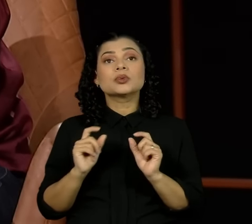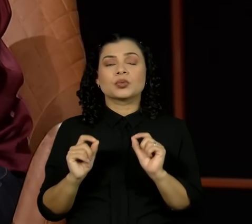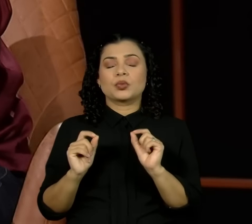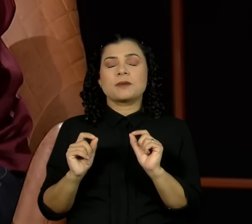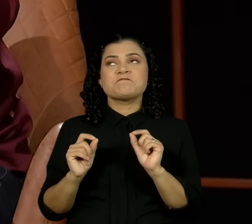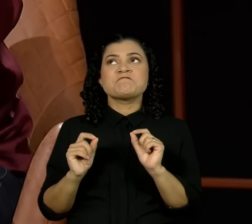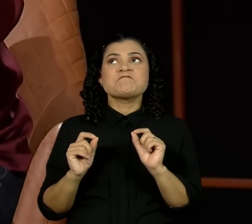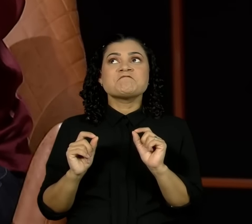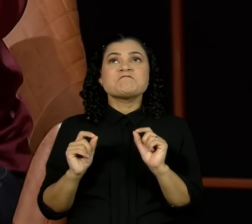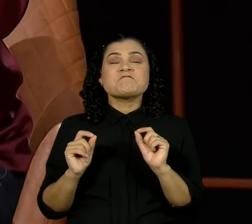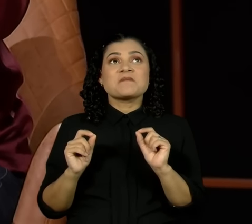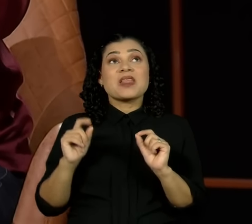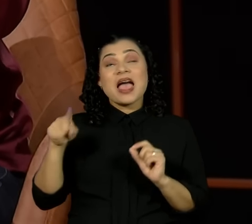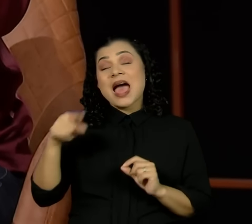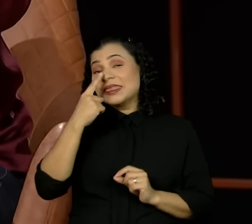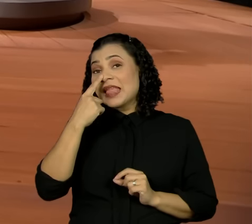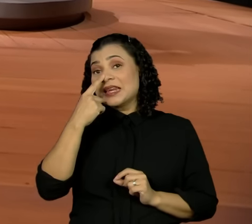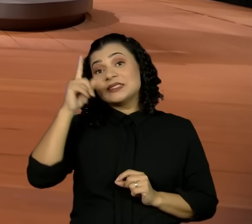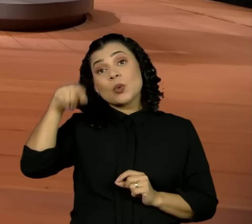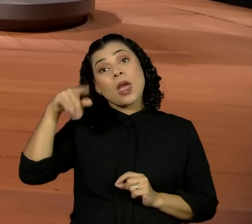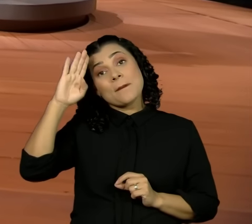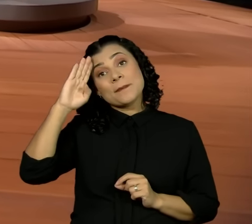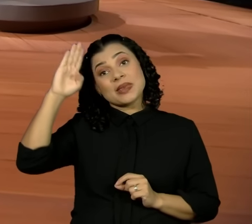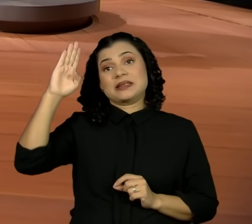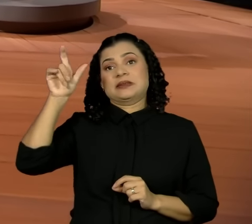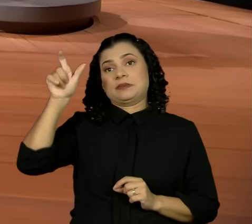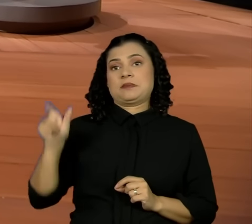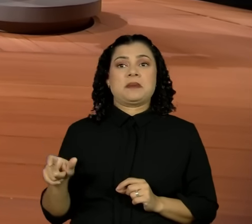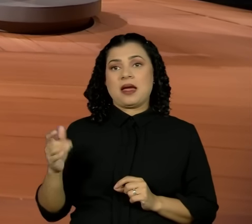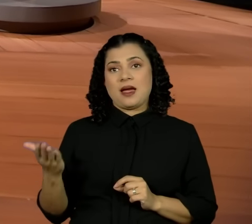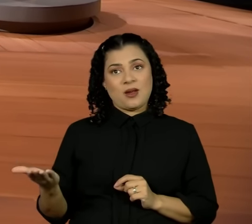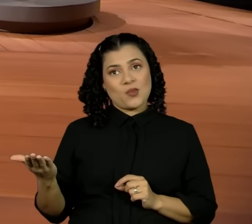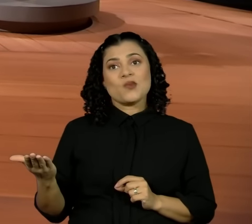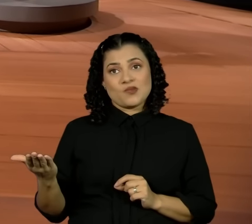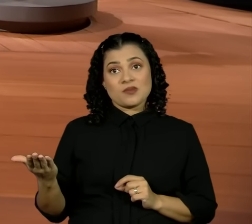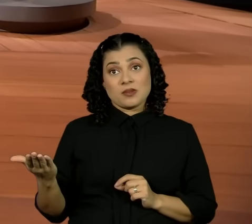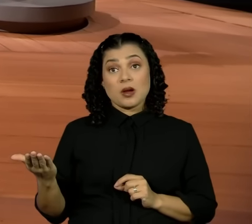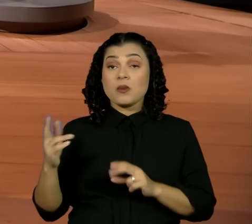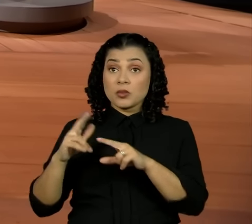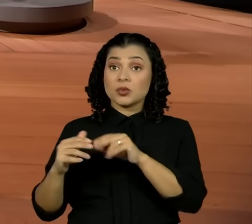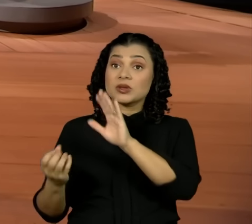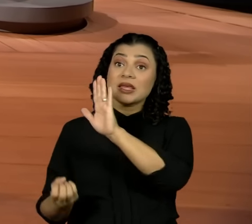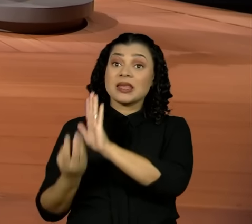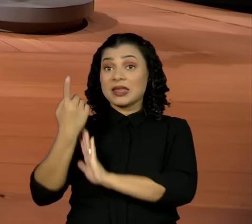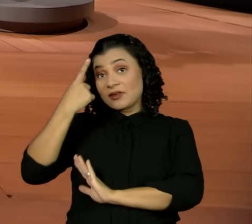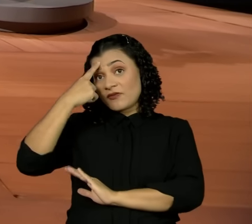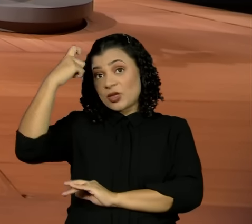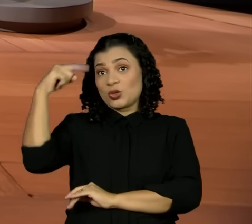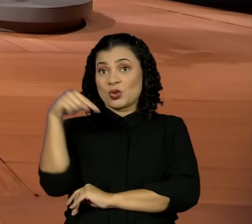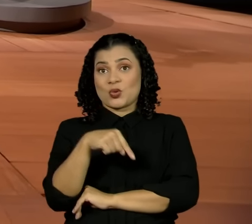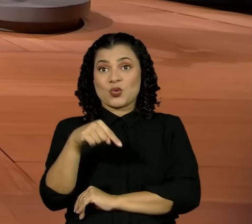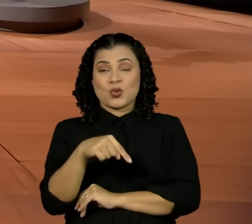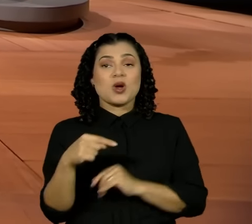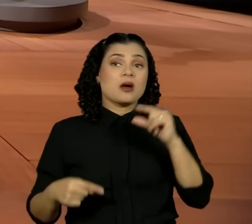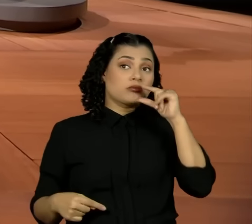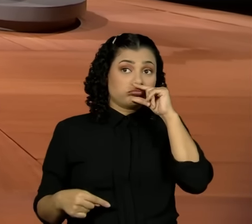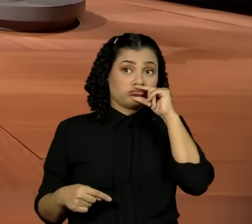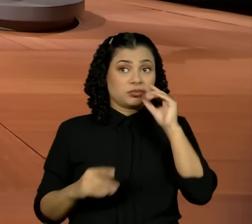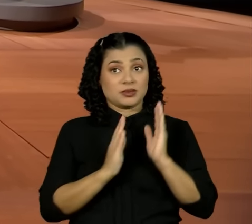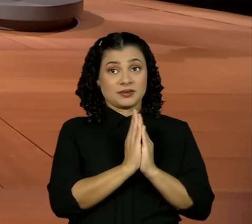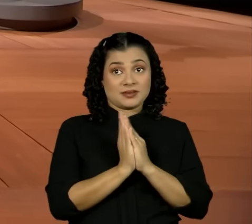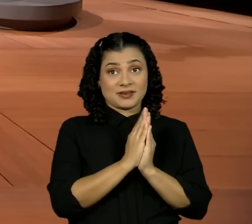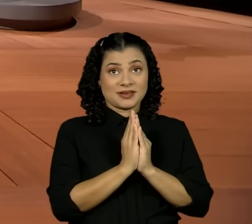ser a própria Narizinho, que a criou, sem o superego na Narizinho. E será que a Narizinho